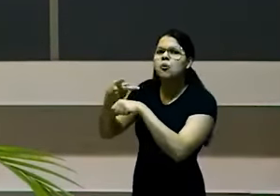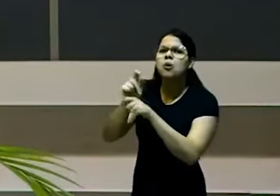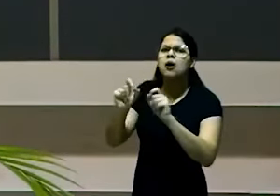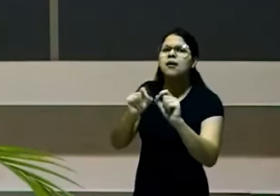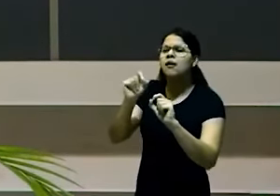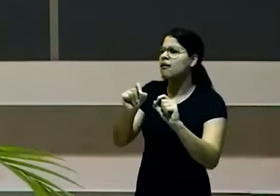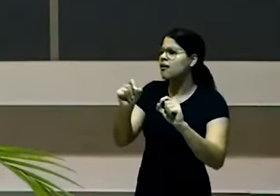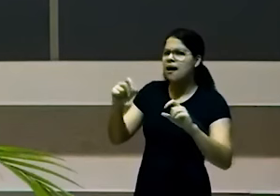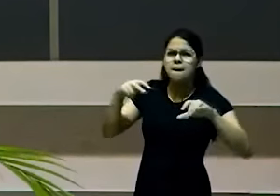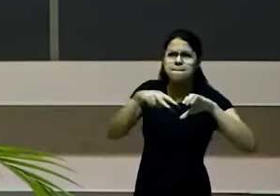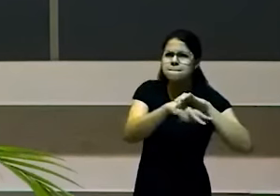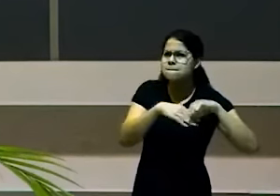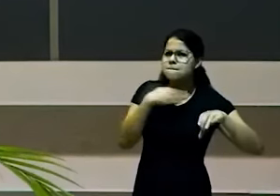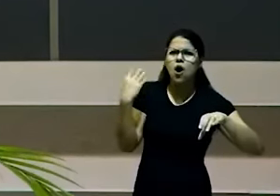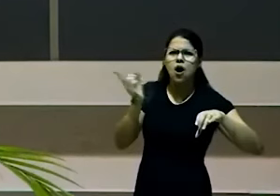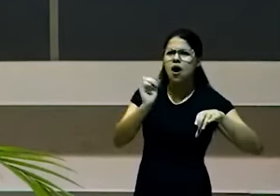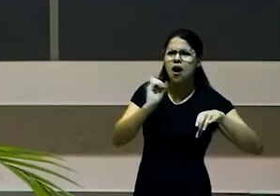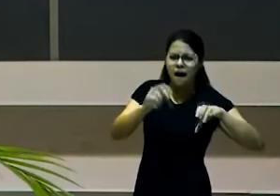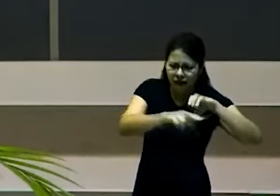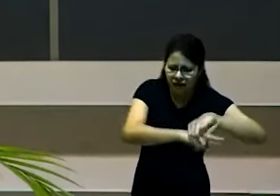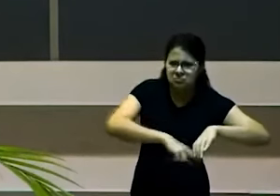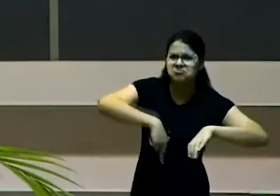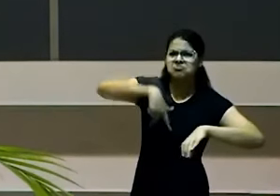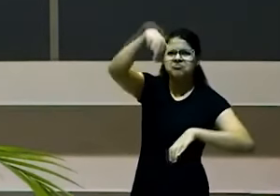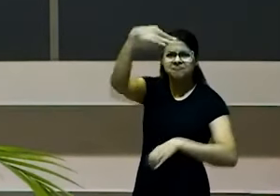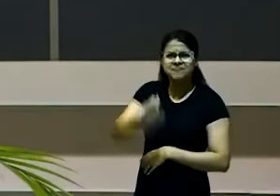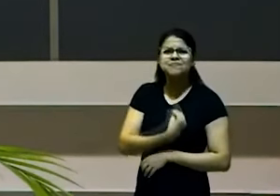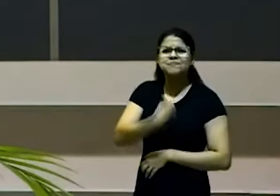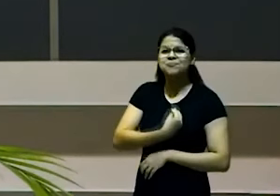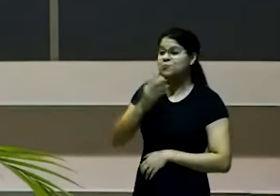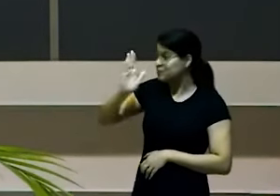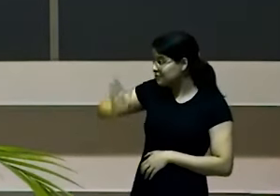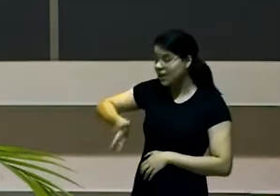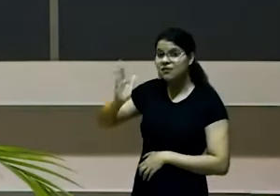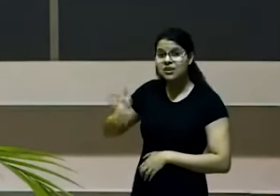mortos ele não está aqui ele já